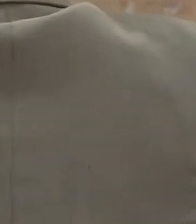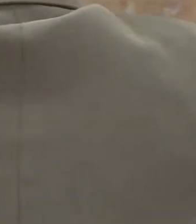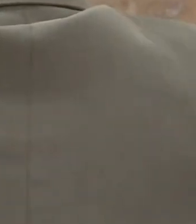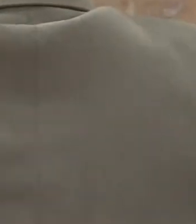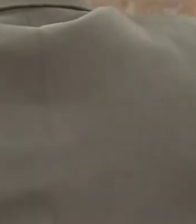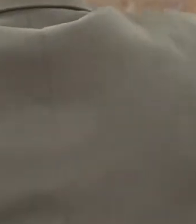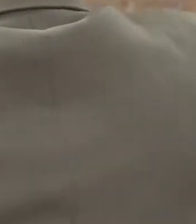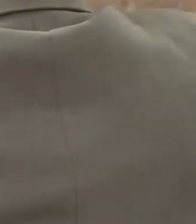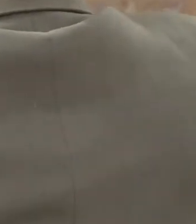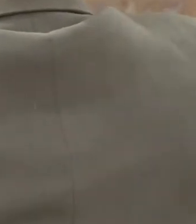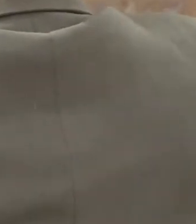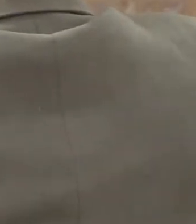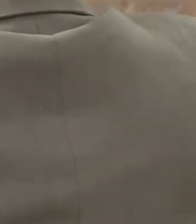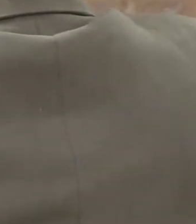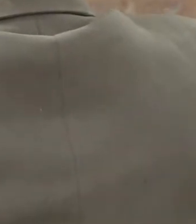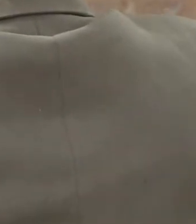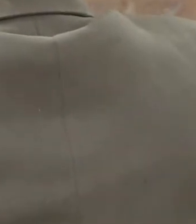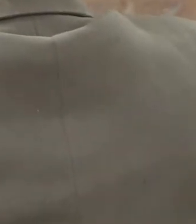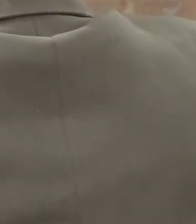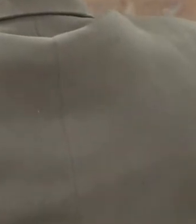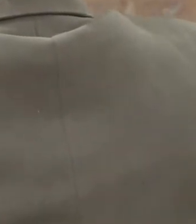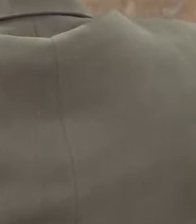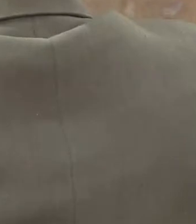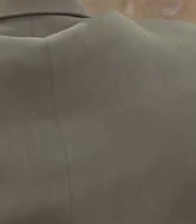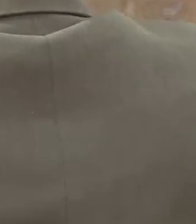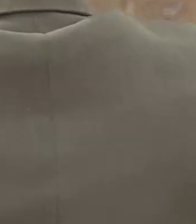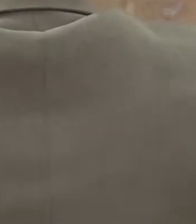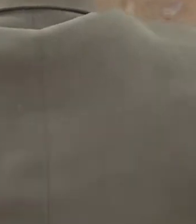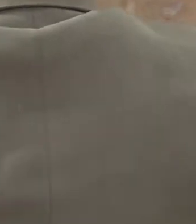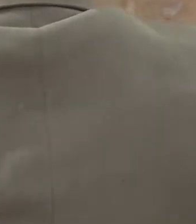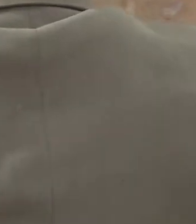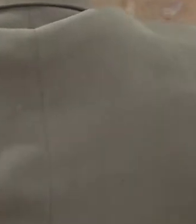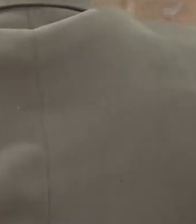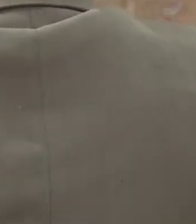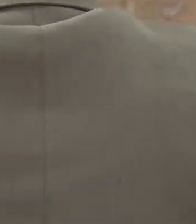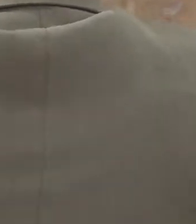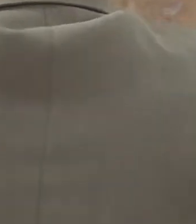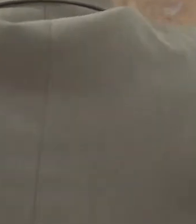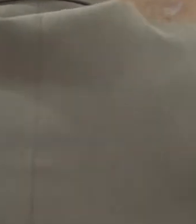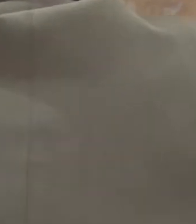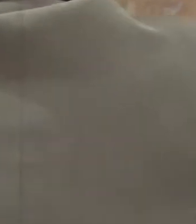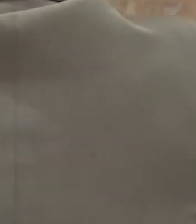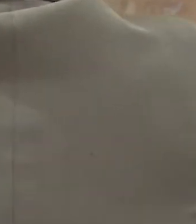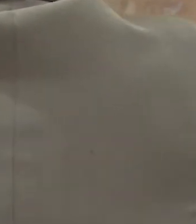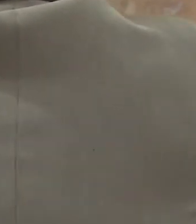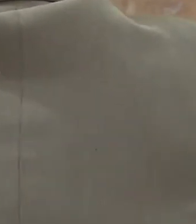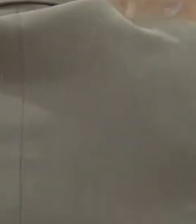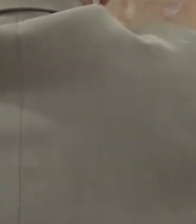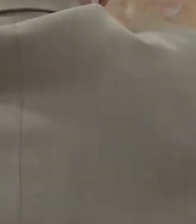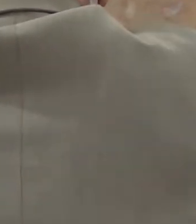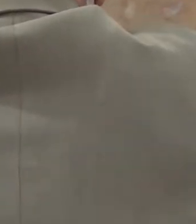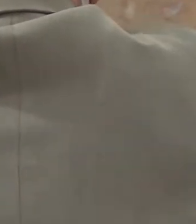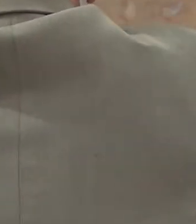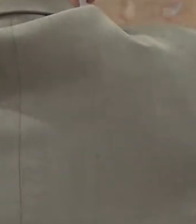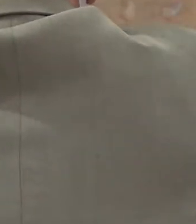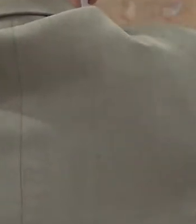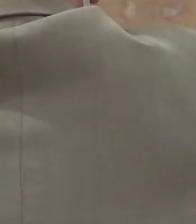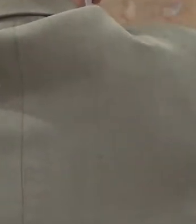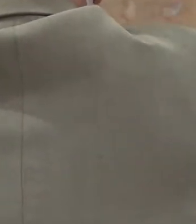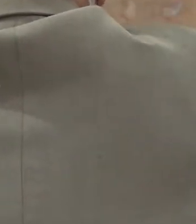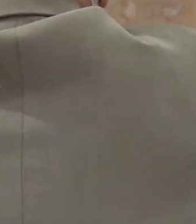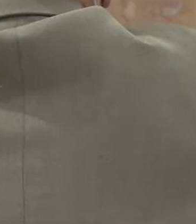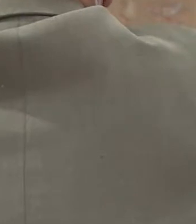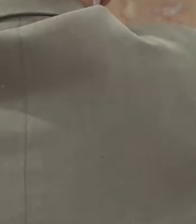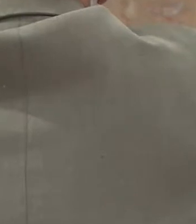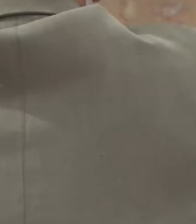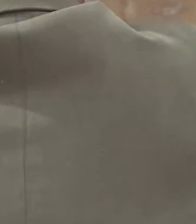Caxias, modificando o dispositivo da resolução 1835 de 13 de julho de 2000, regimento interno da